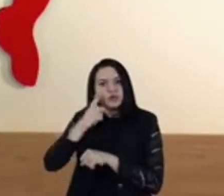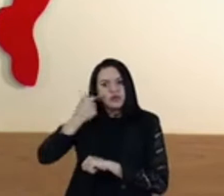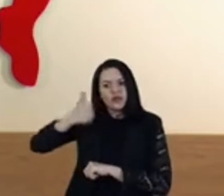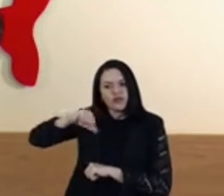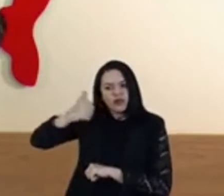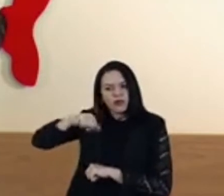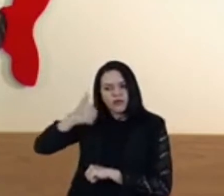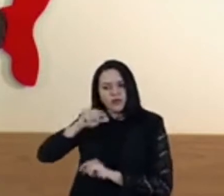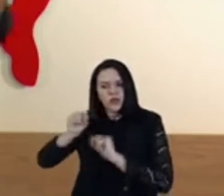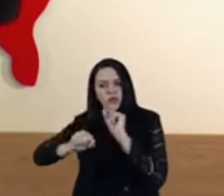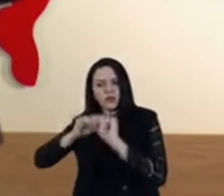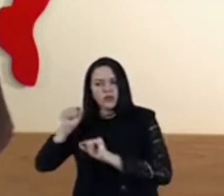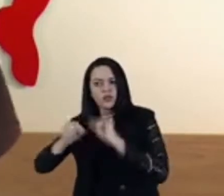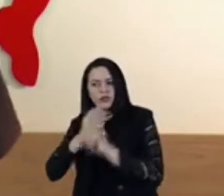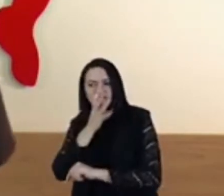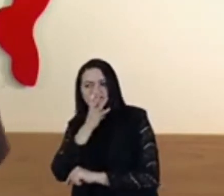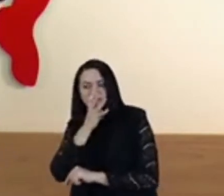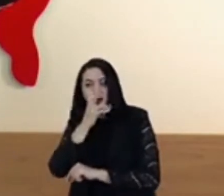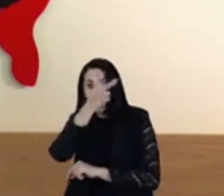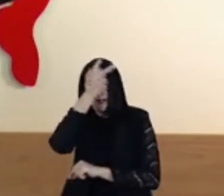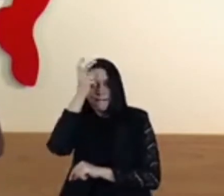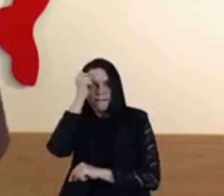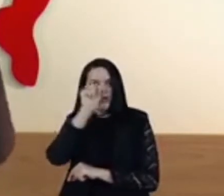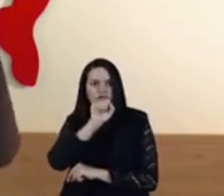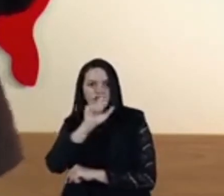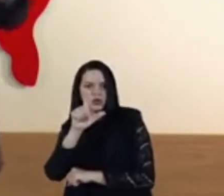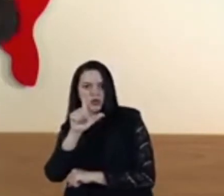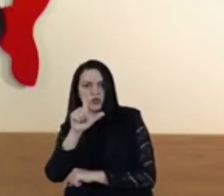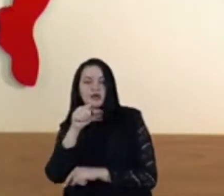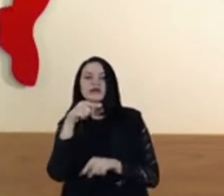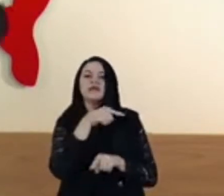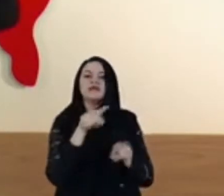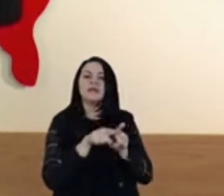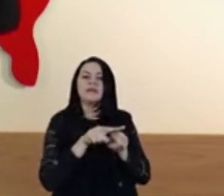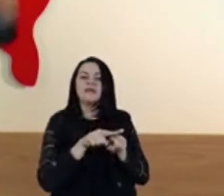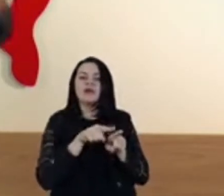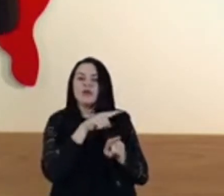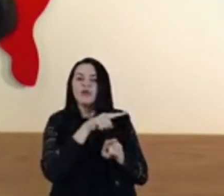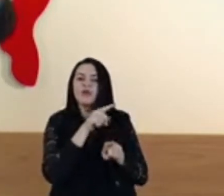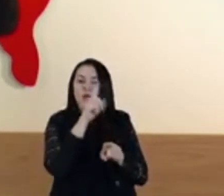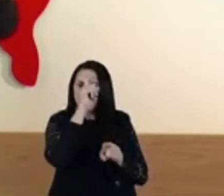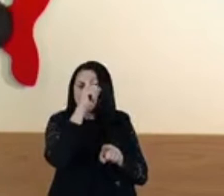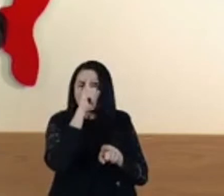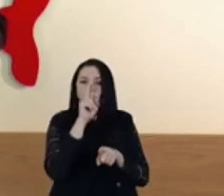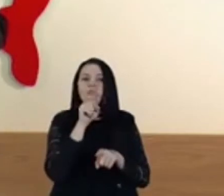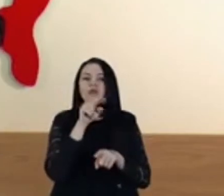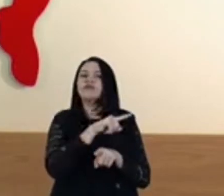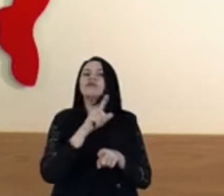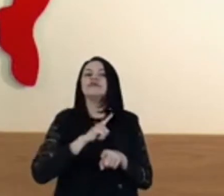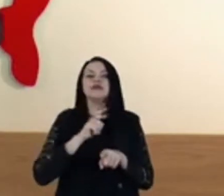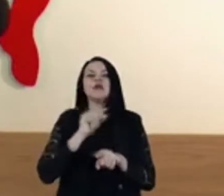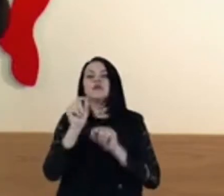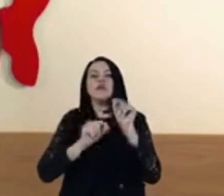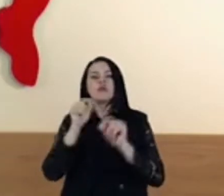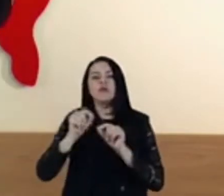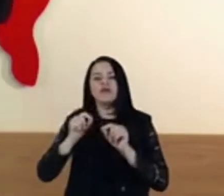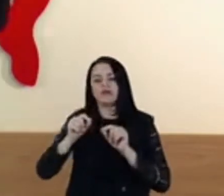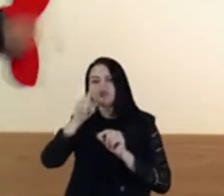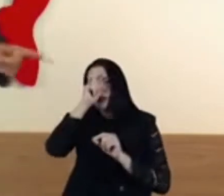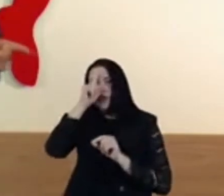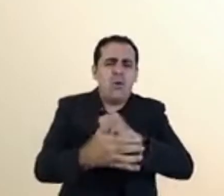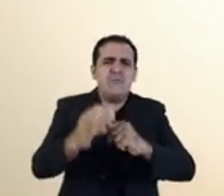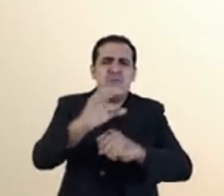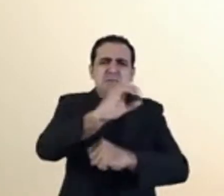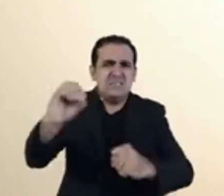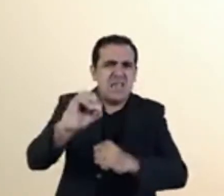verificar que a Prefeitura de São Luís e o Hospital Universitário também têm leitos vagos. E a rede privada